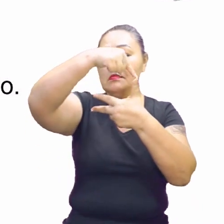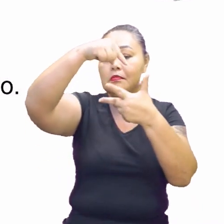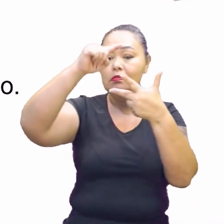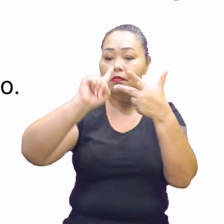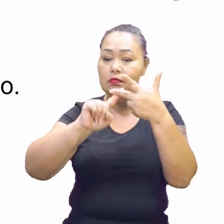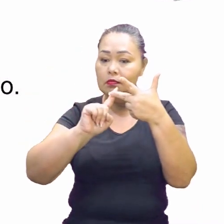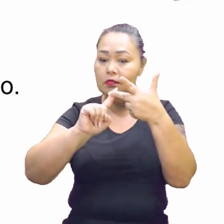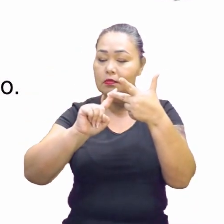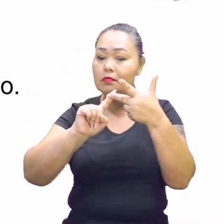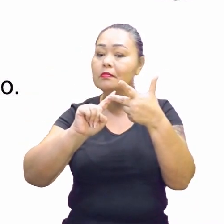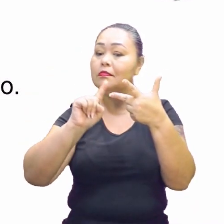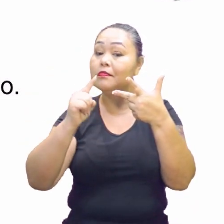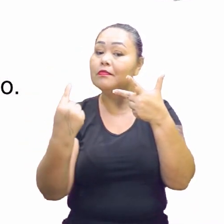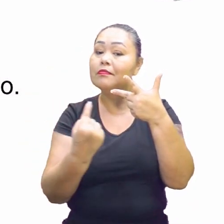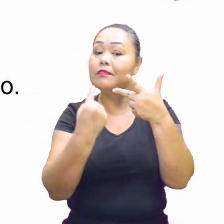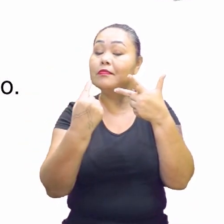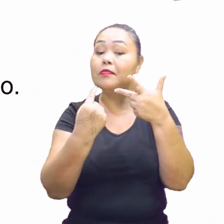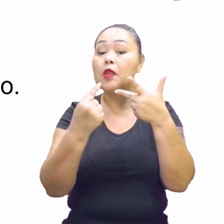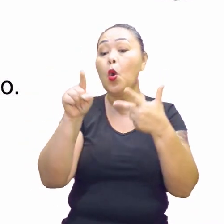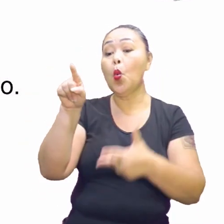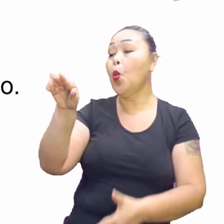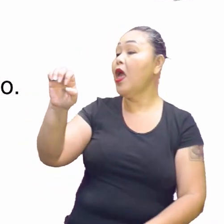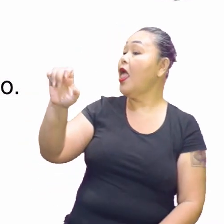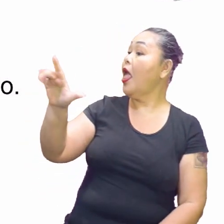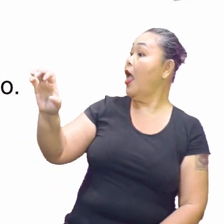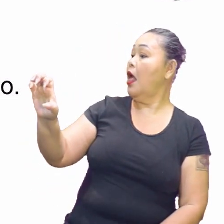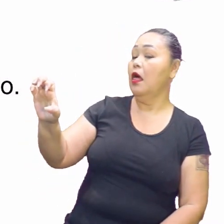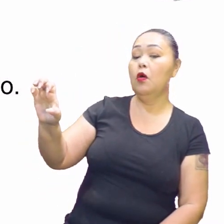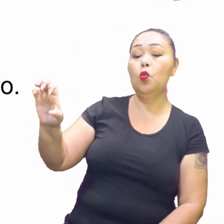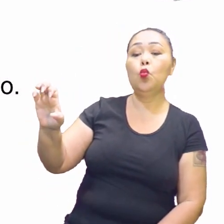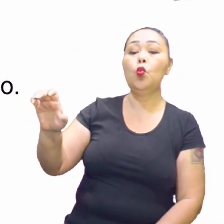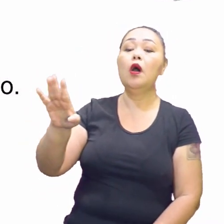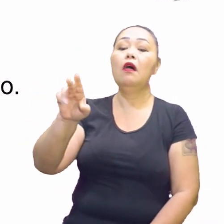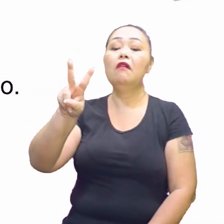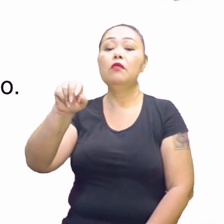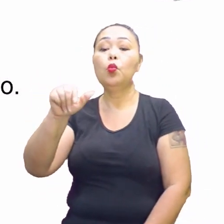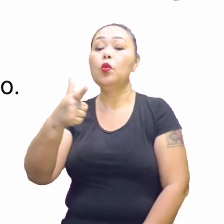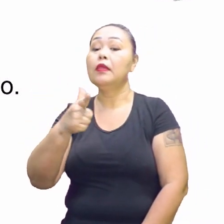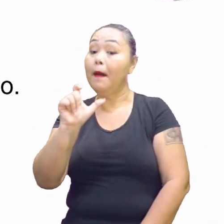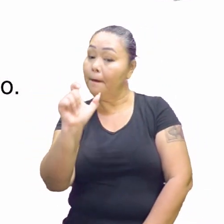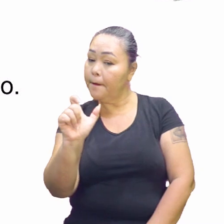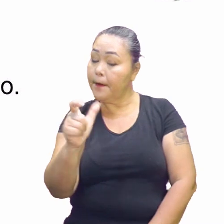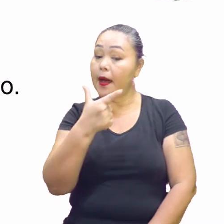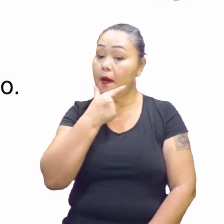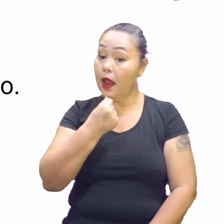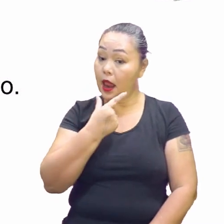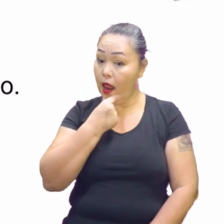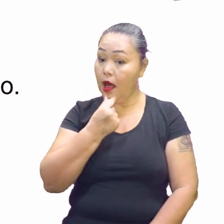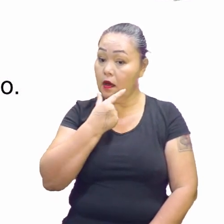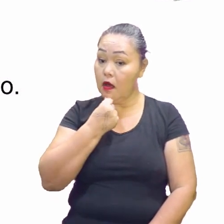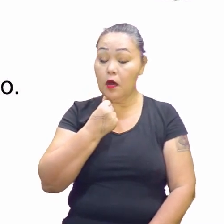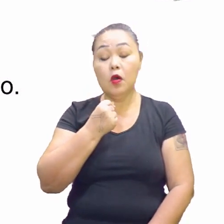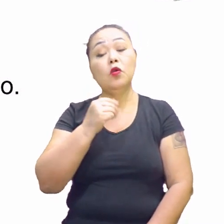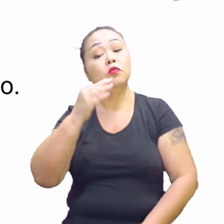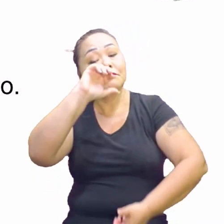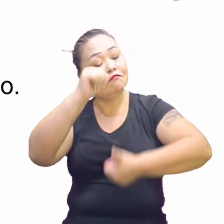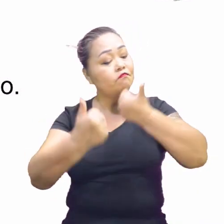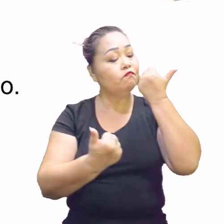pessoa, e eu posso usar o quê? O ele, porque vestido é uma palavra masculina, então vou usar o